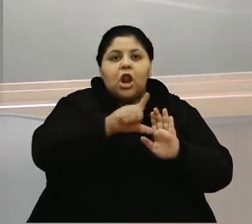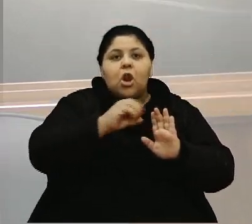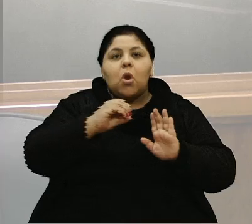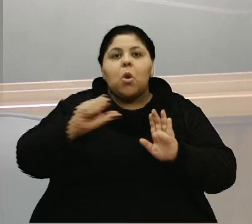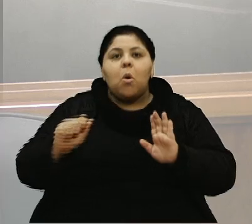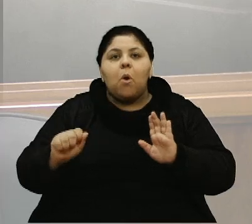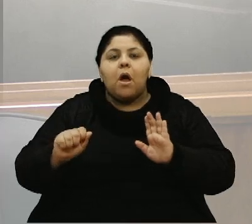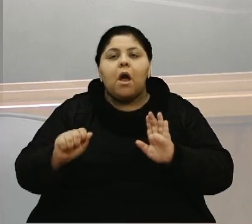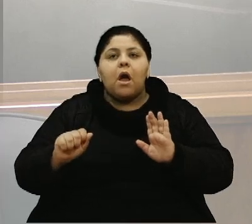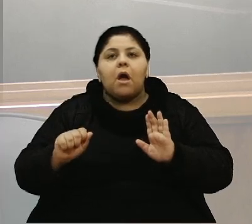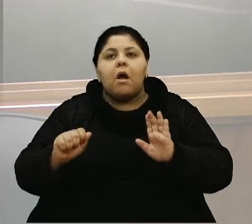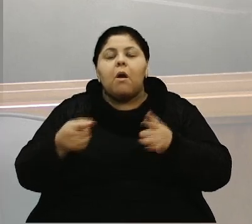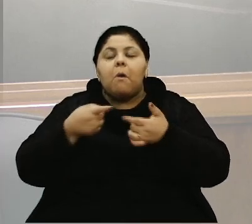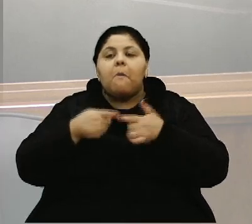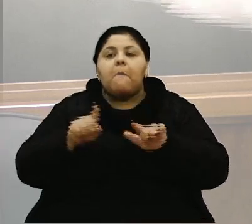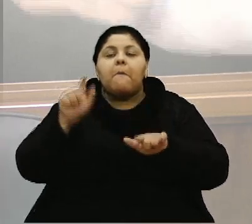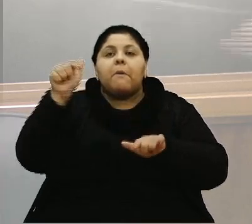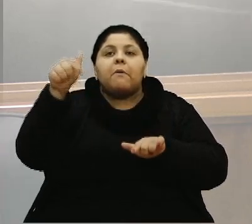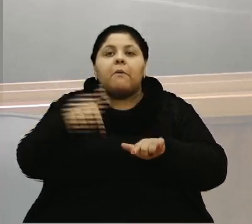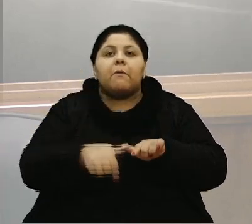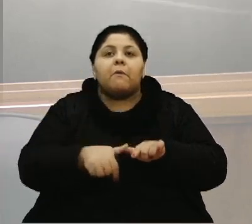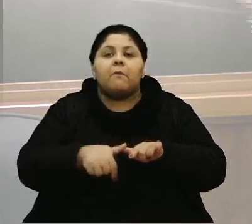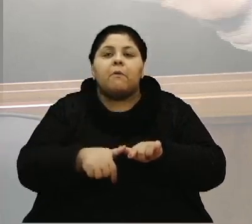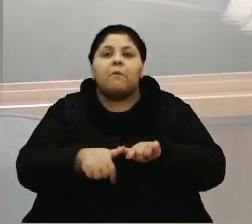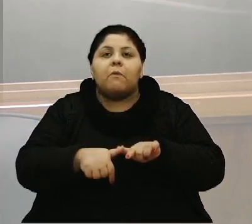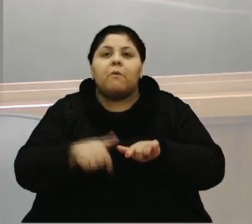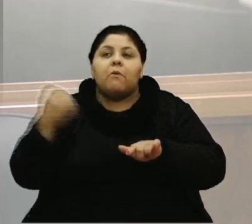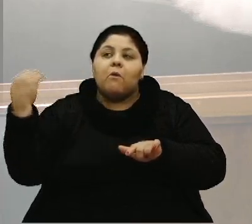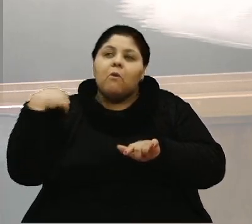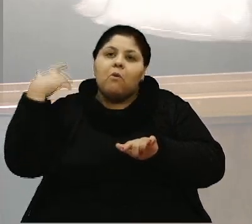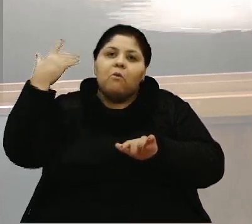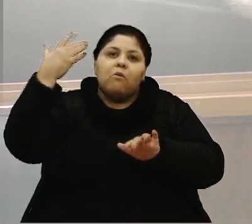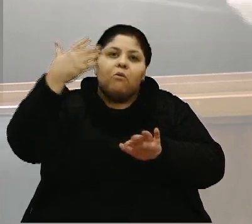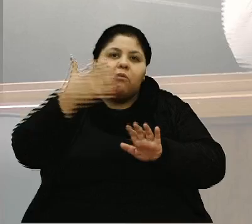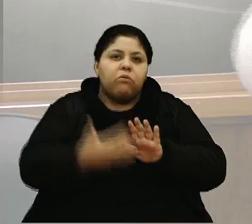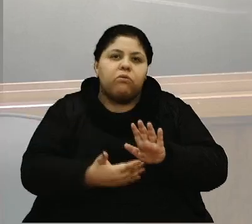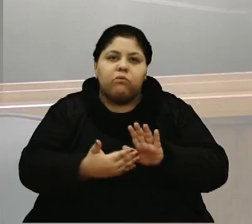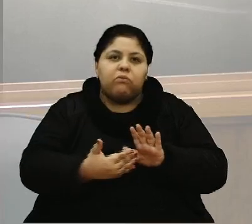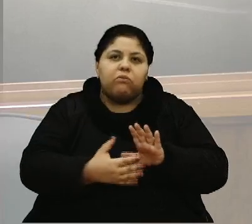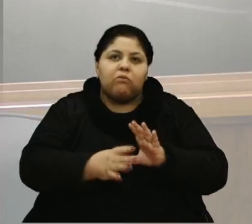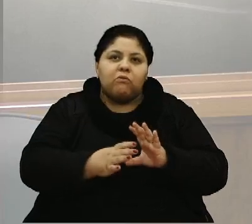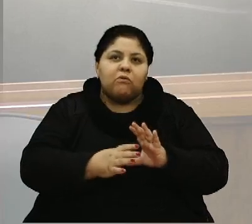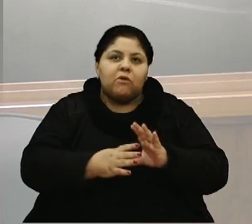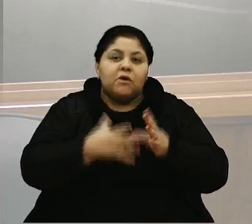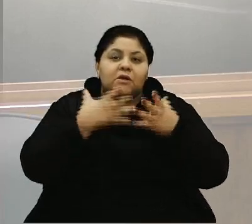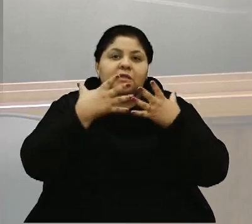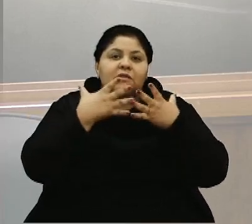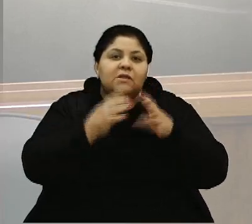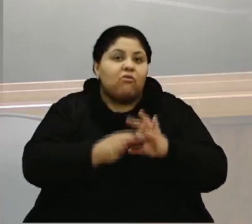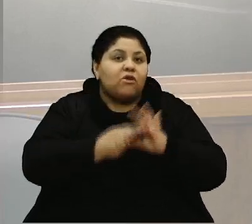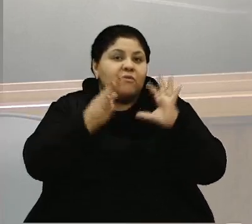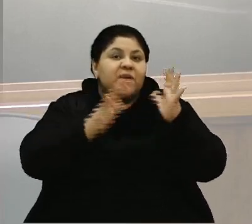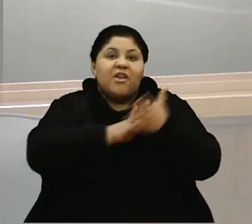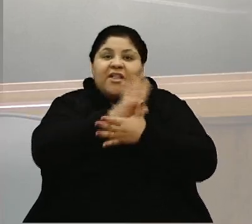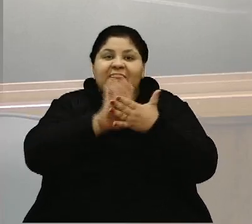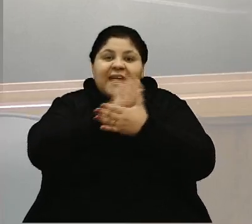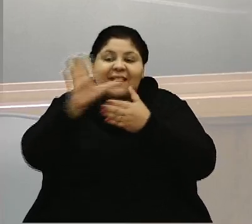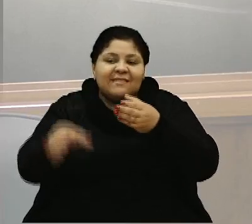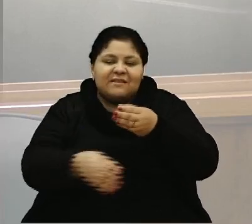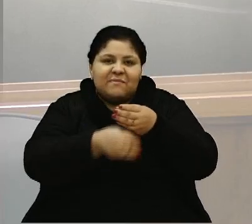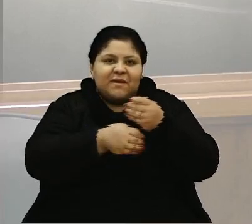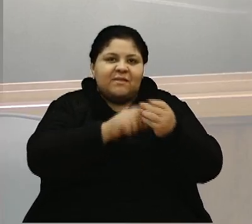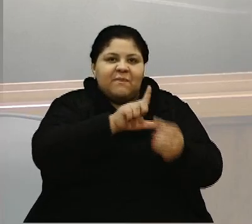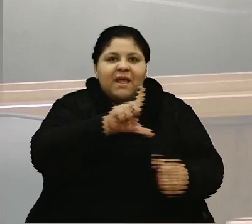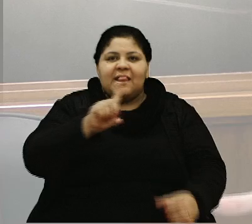aqui o rolo compressor do governo não permitiu nenhuma emenda à LDO e à LOA.